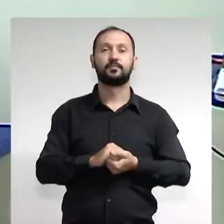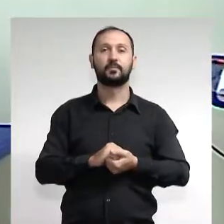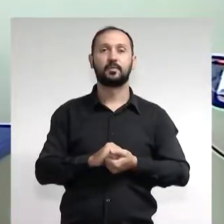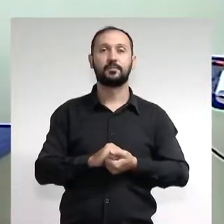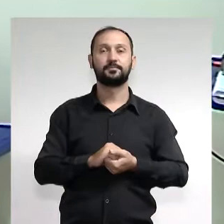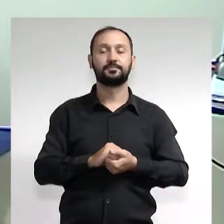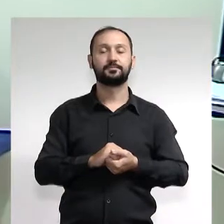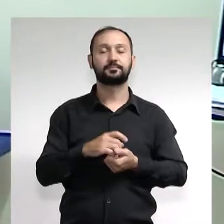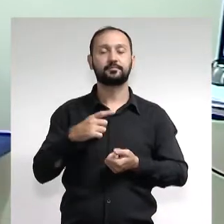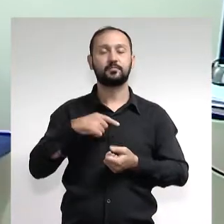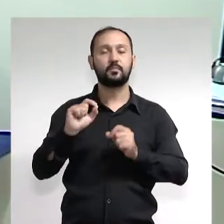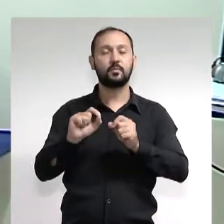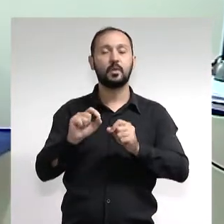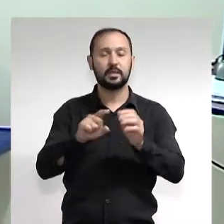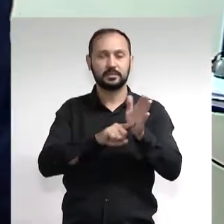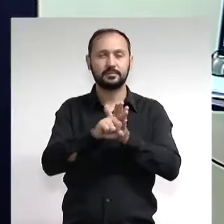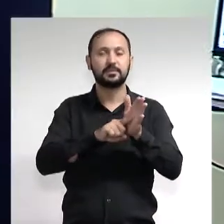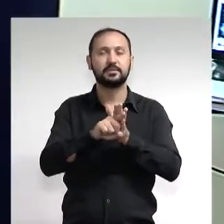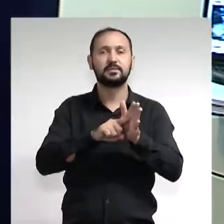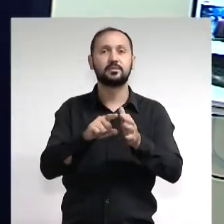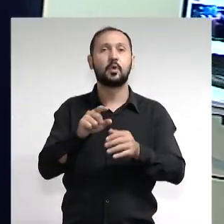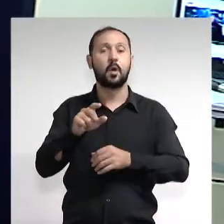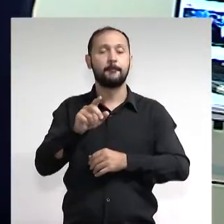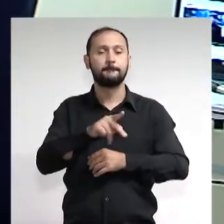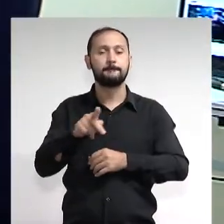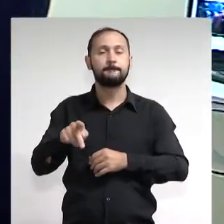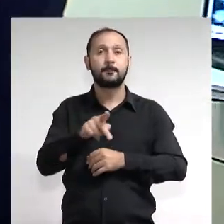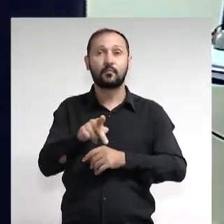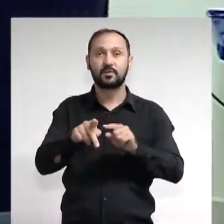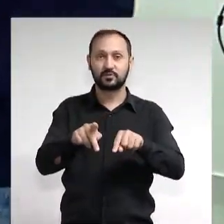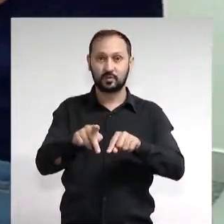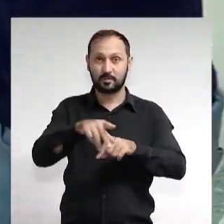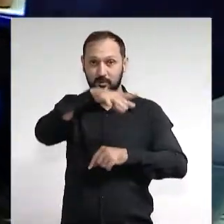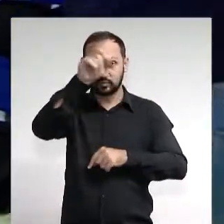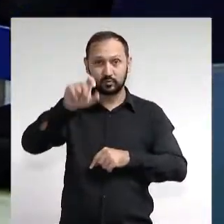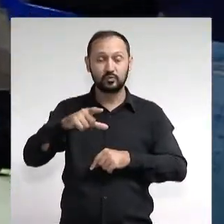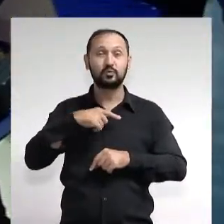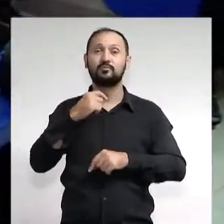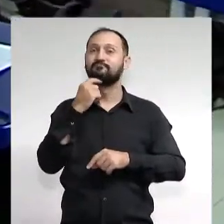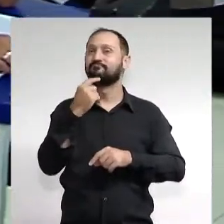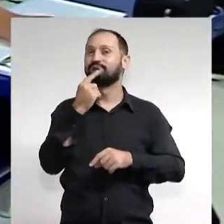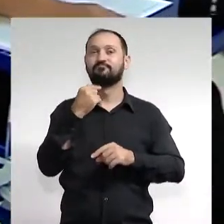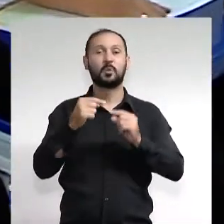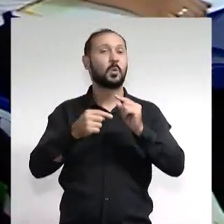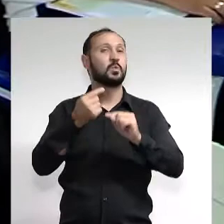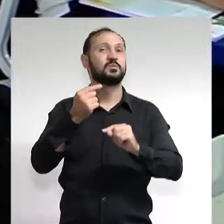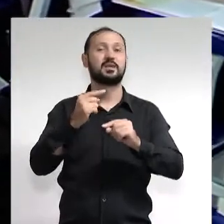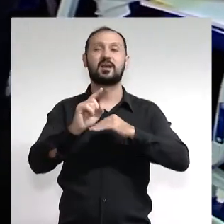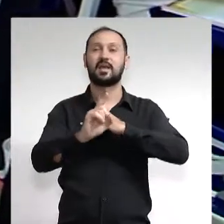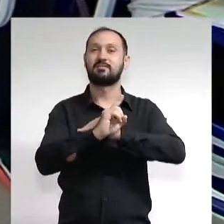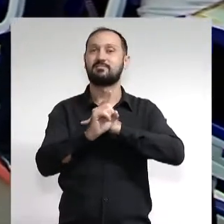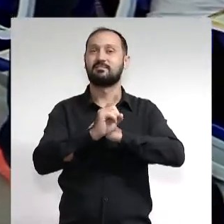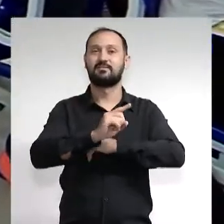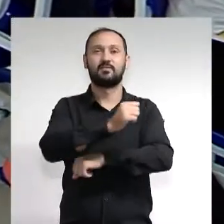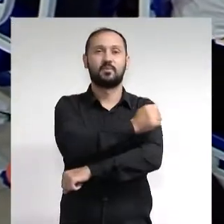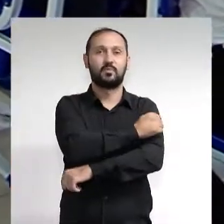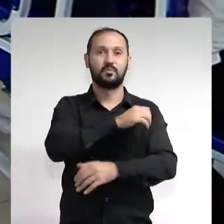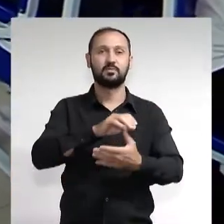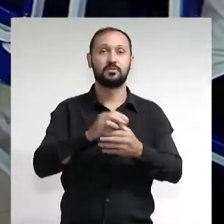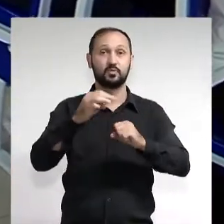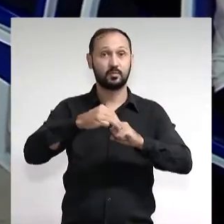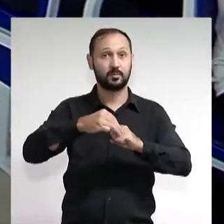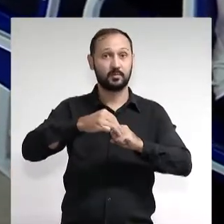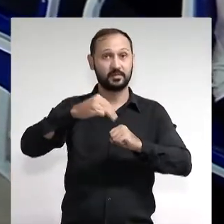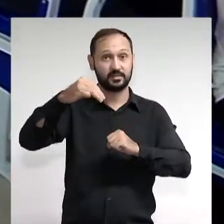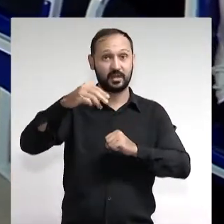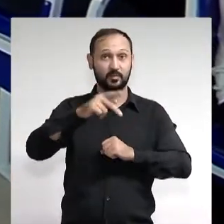Os indícios do estudo. Os professores de Mato Grosso do Sul não estão preparados para receber os alunos. A pesquisa, fruto